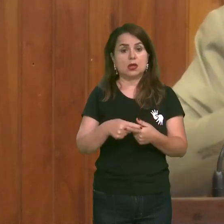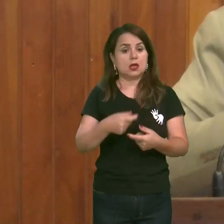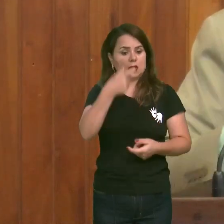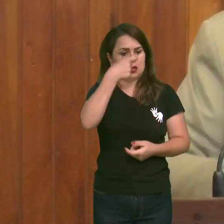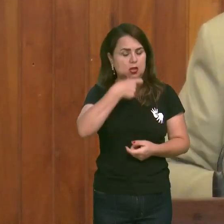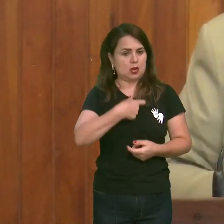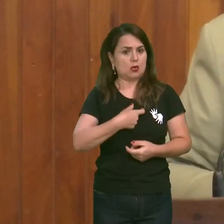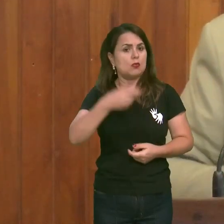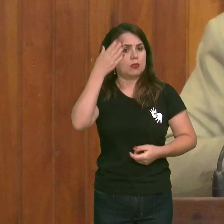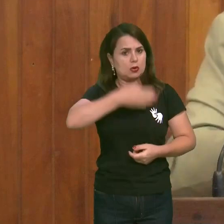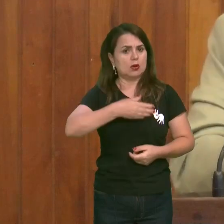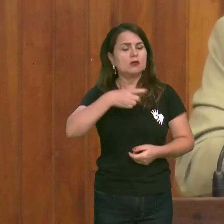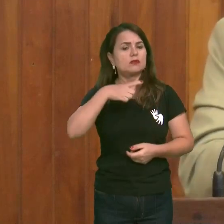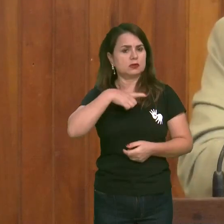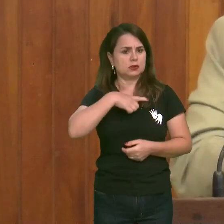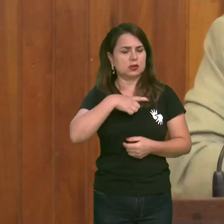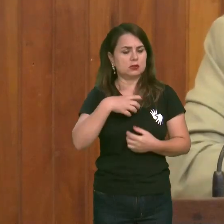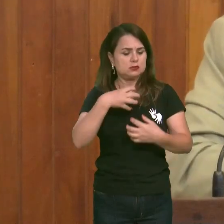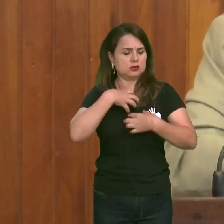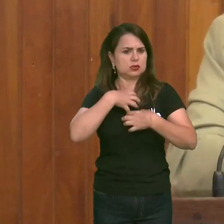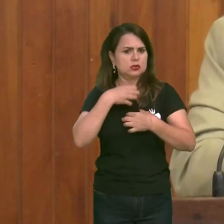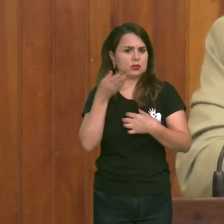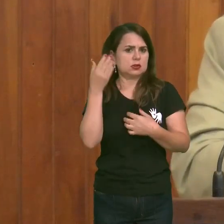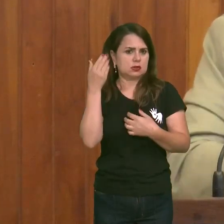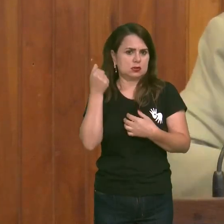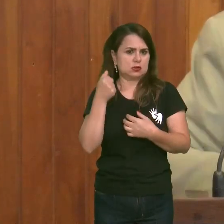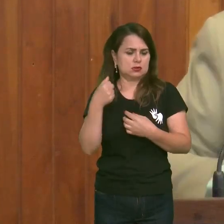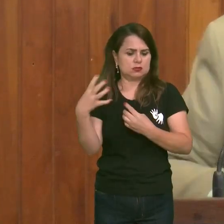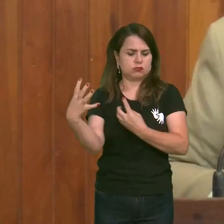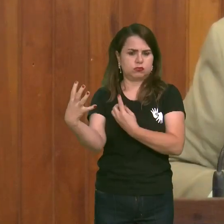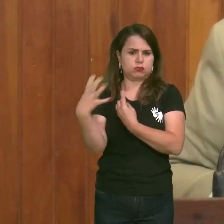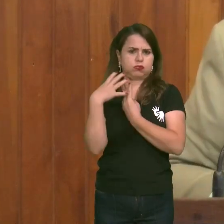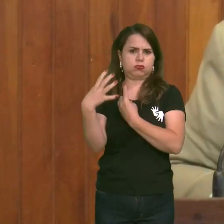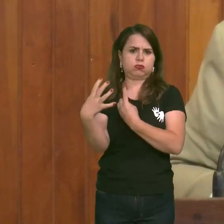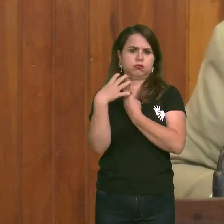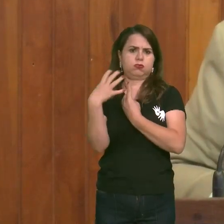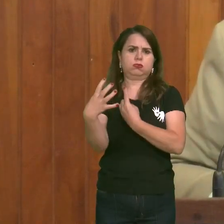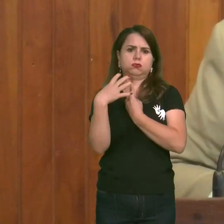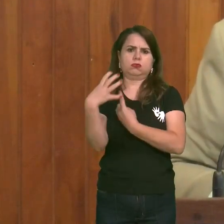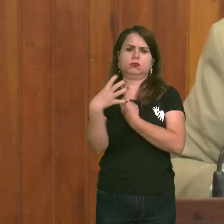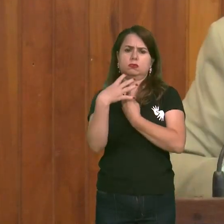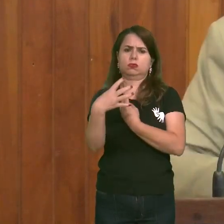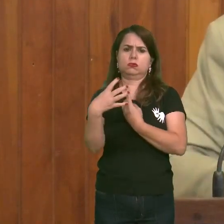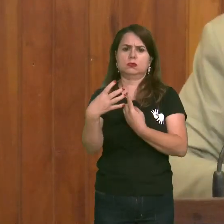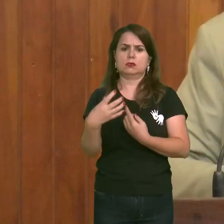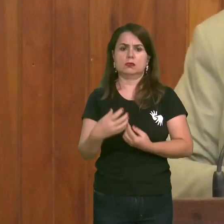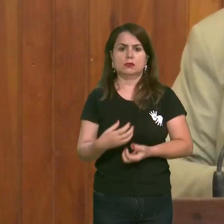e sinto na pele a perseguição e a maldade desses caras